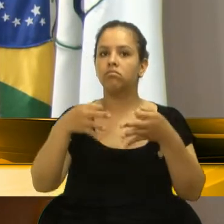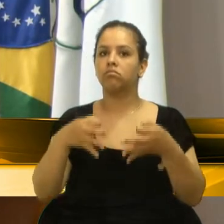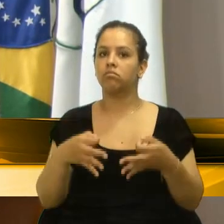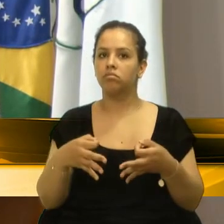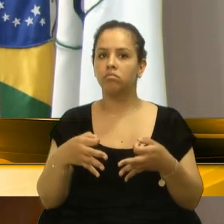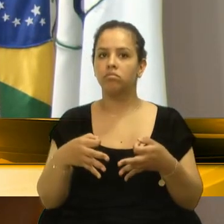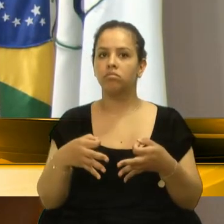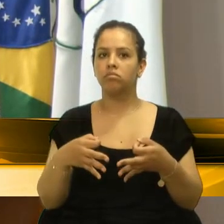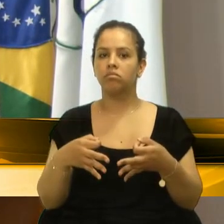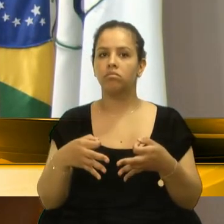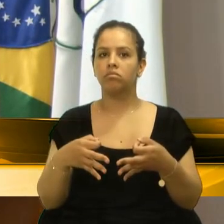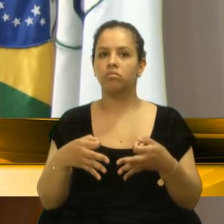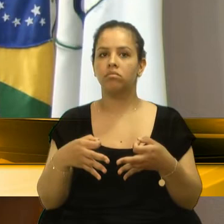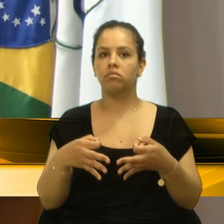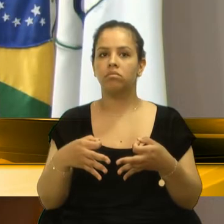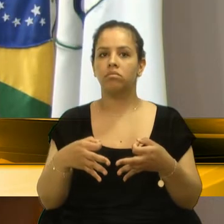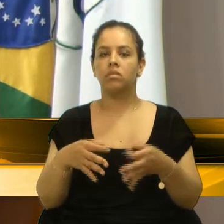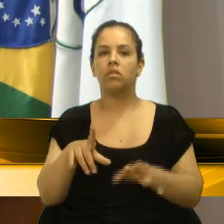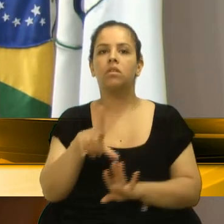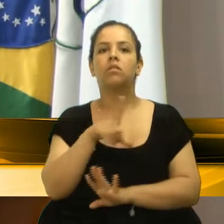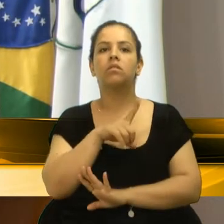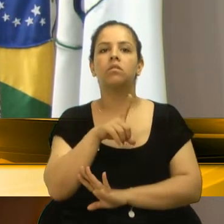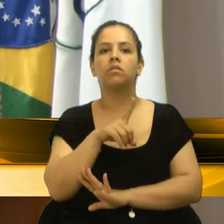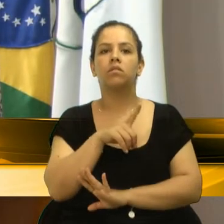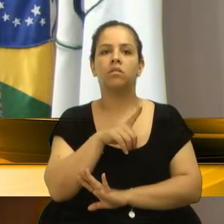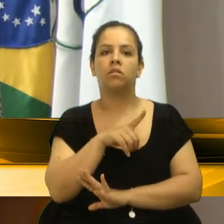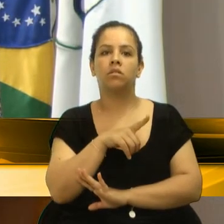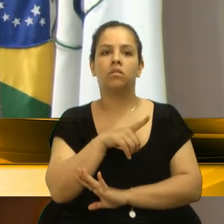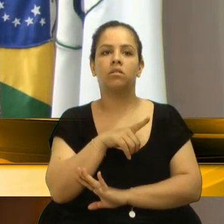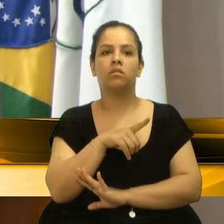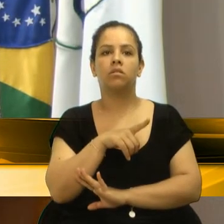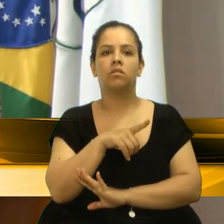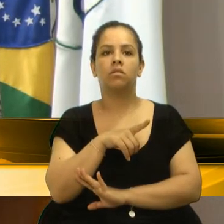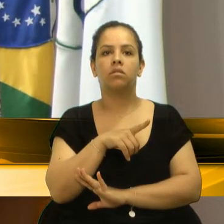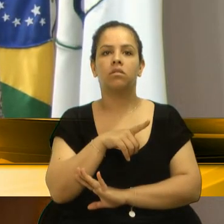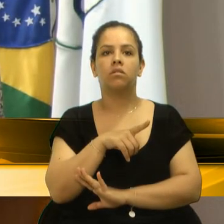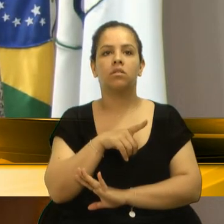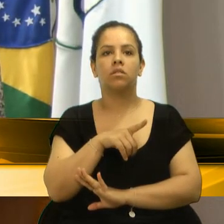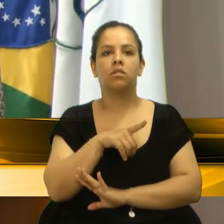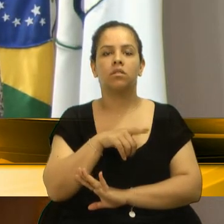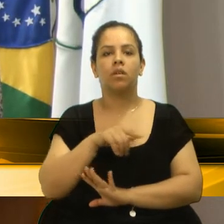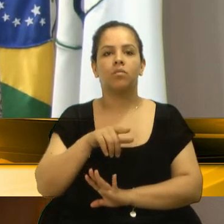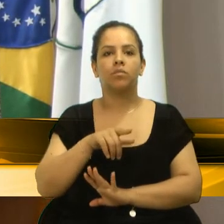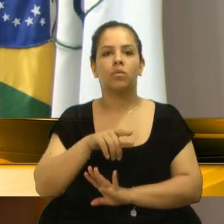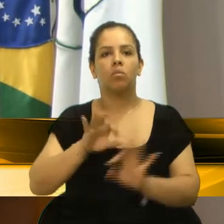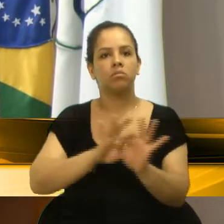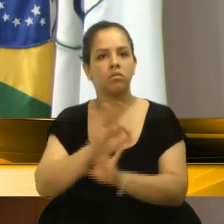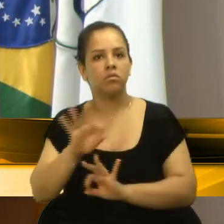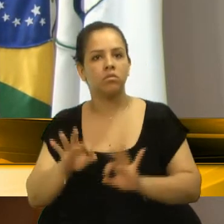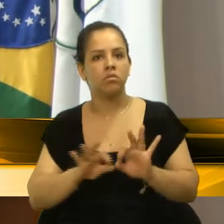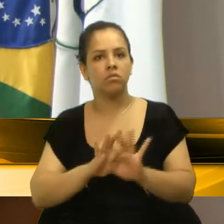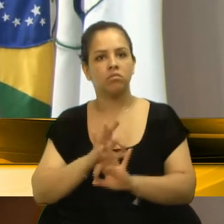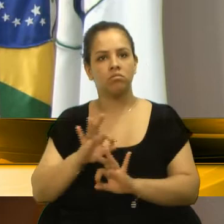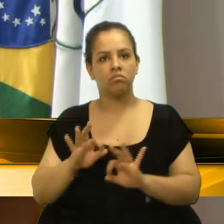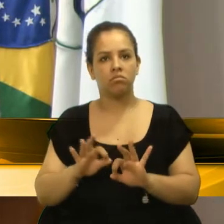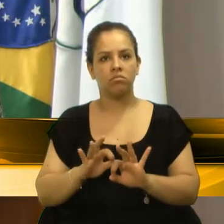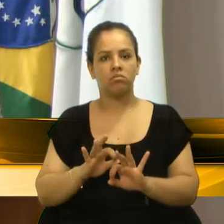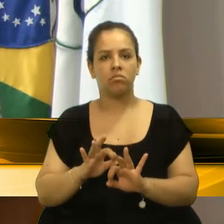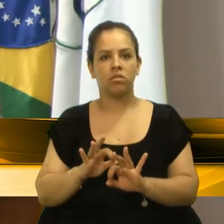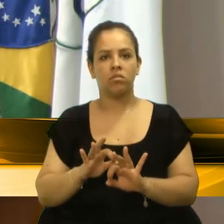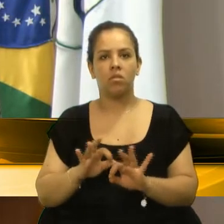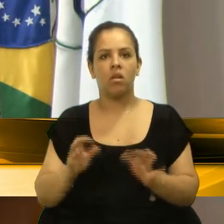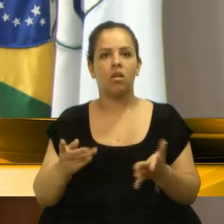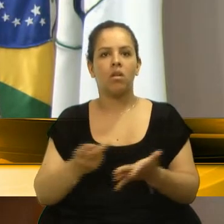repele procedimento indecoroso, manobras, esquemas, conchavos políticos